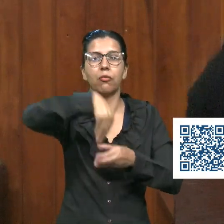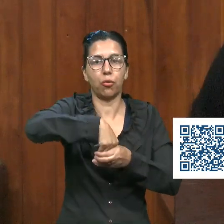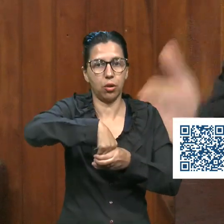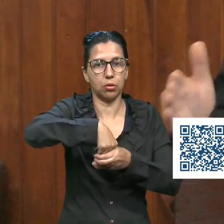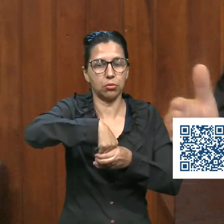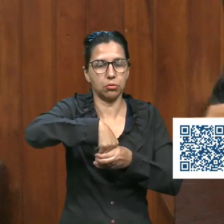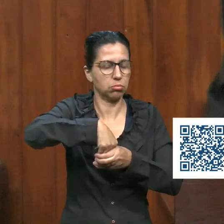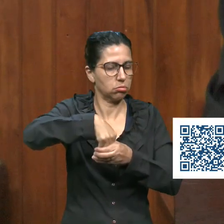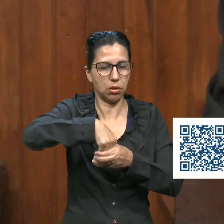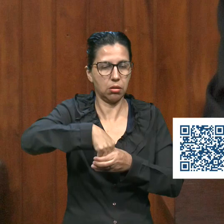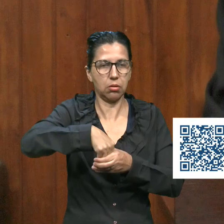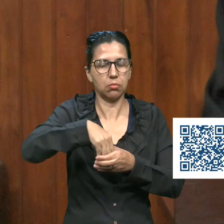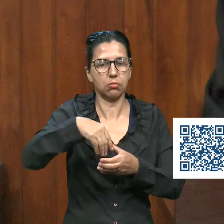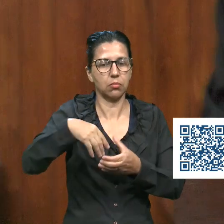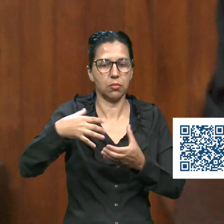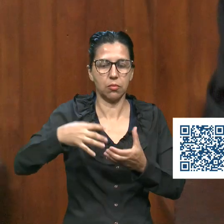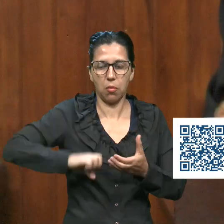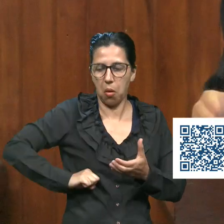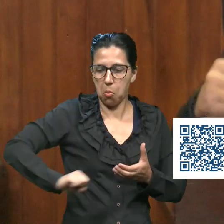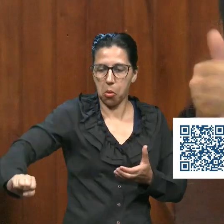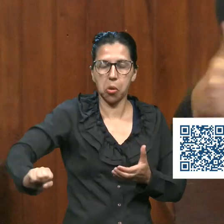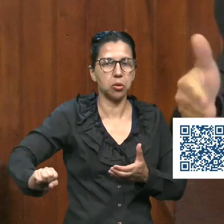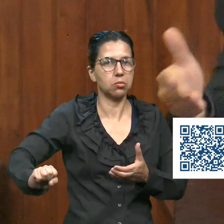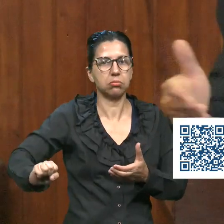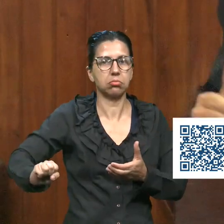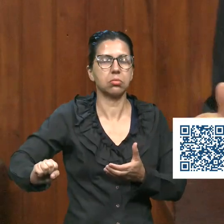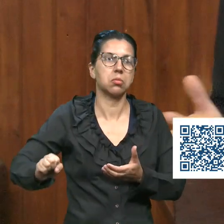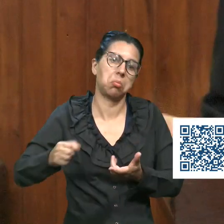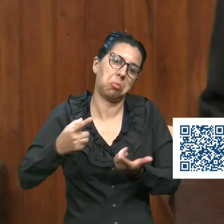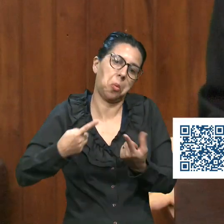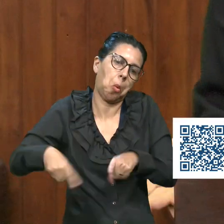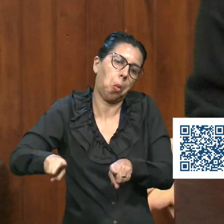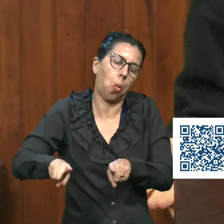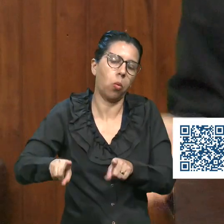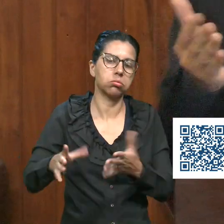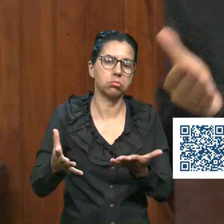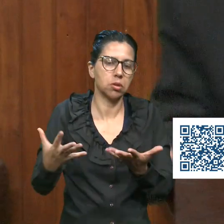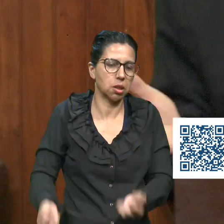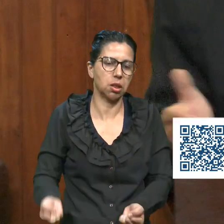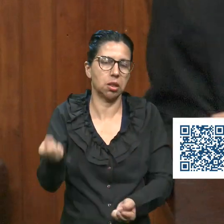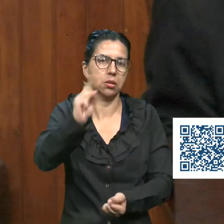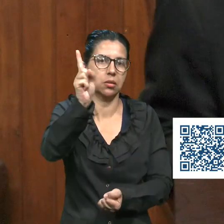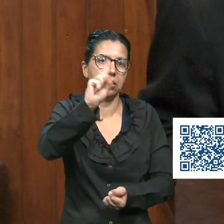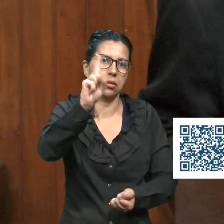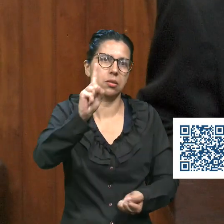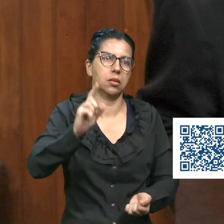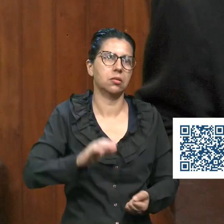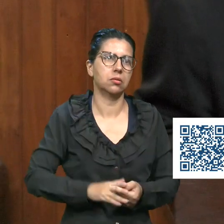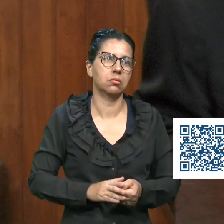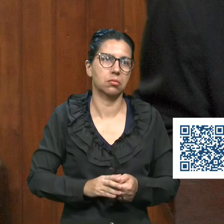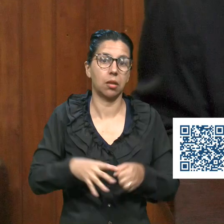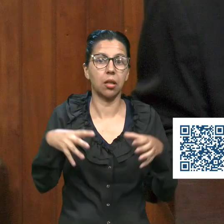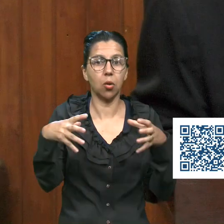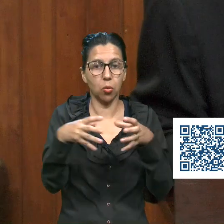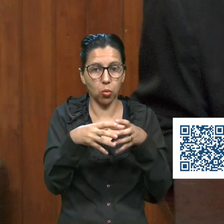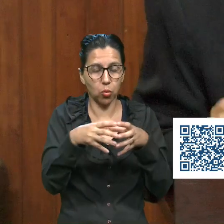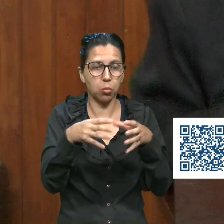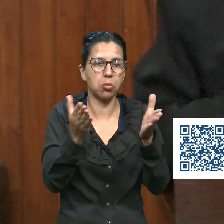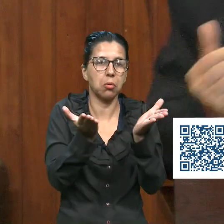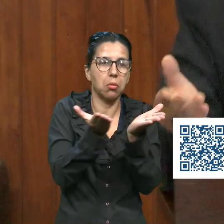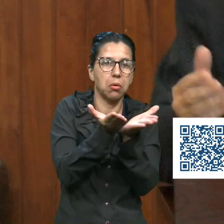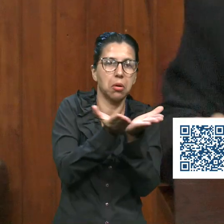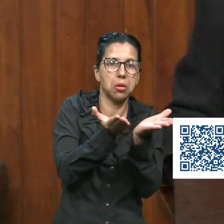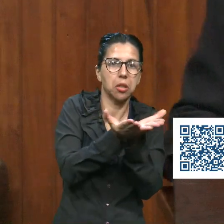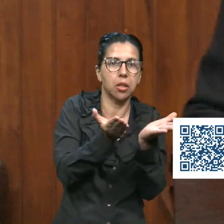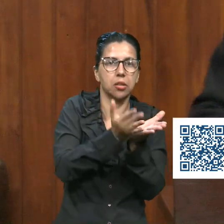rejeição absoluta dos processos que caminharão para um aborto, porque não é essa a tradição cristã do Brasil, não é